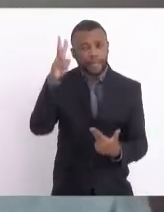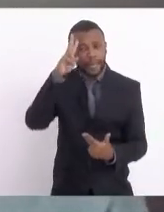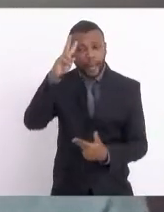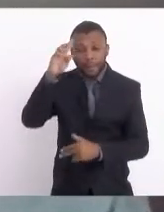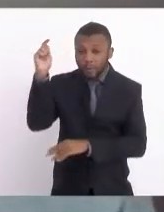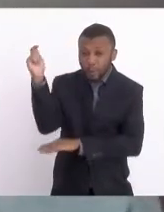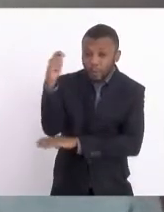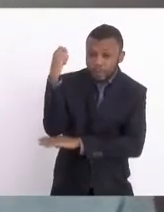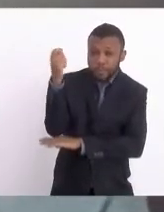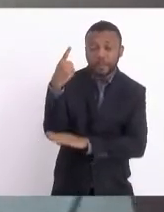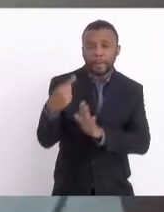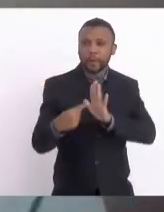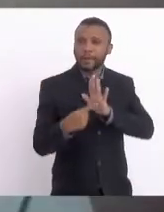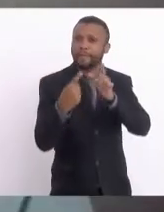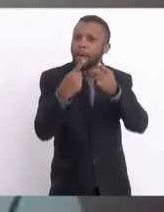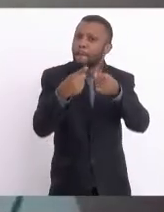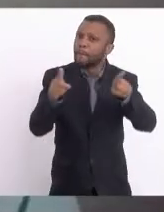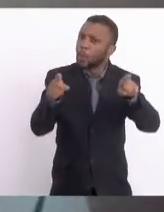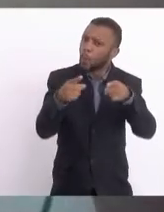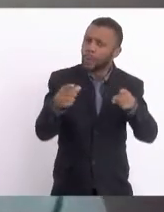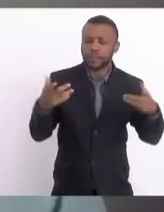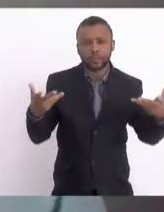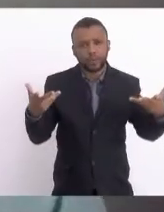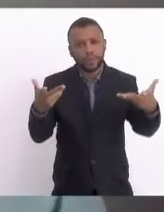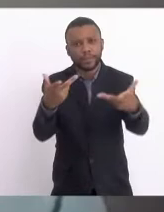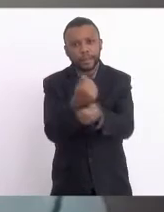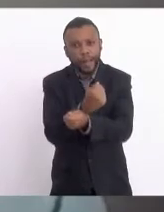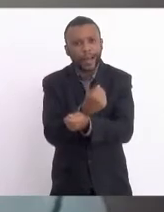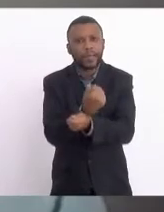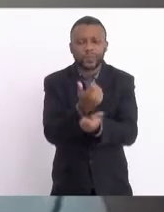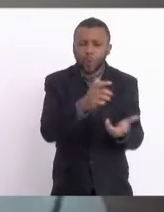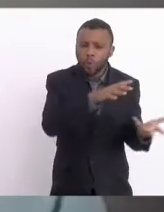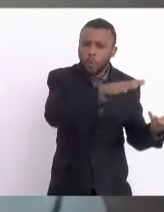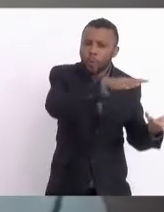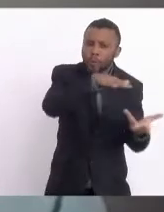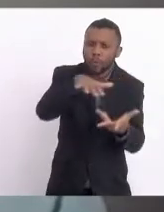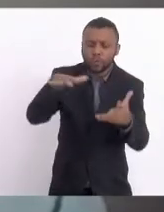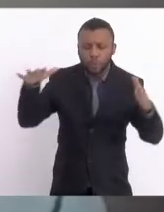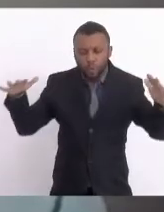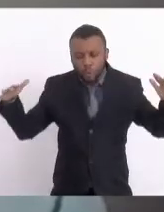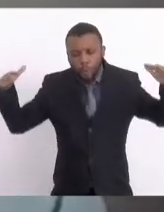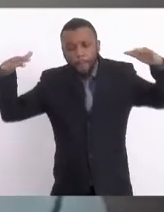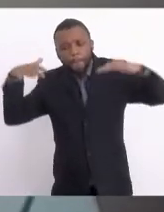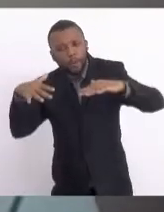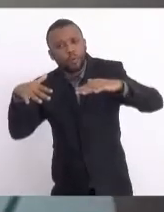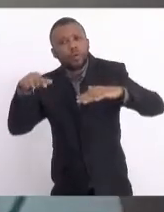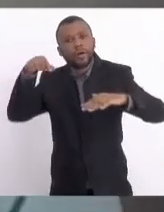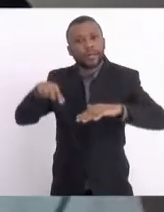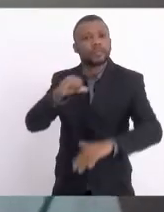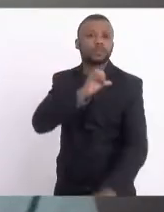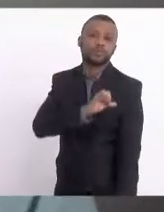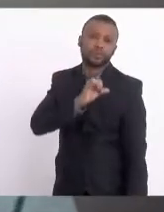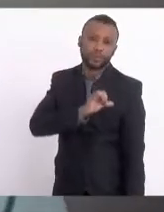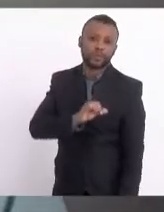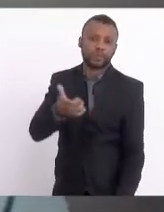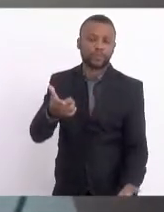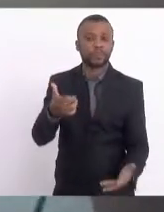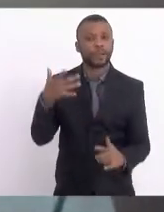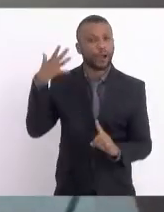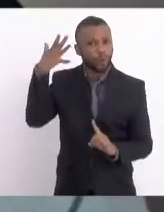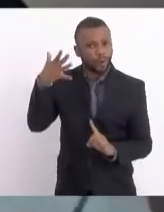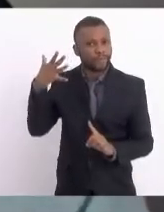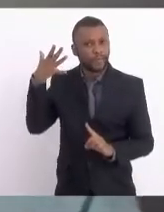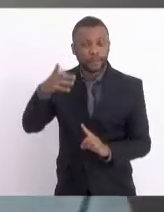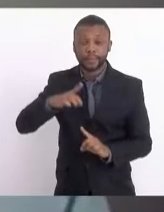trazia música de boa qualidade do mundo inteiro aqui para o estado do Rio de Janeiro. Acho que é um evento que tem um